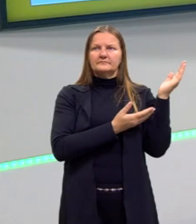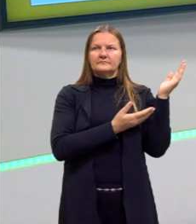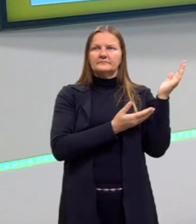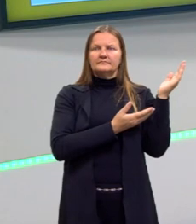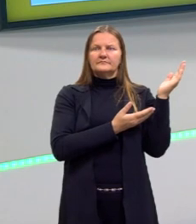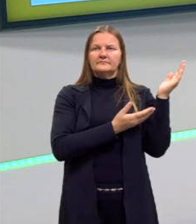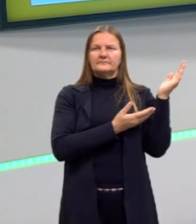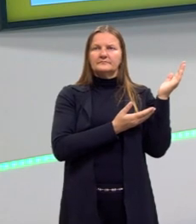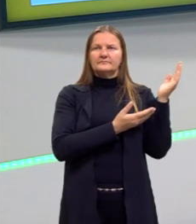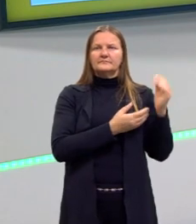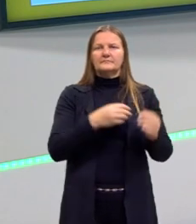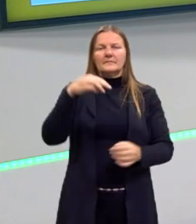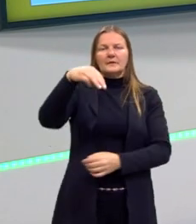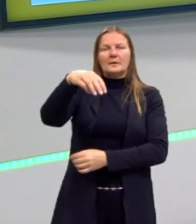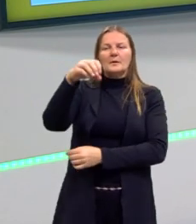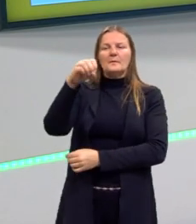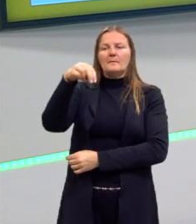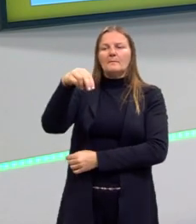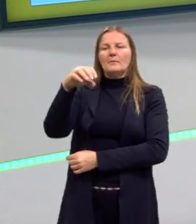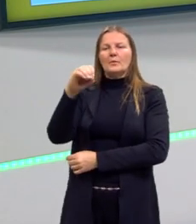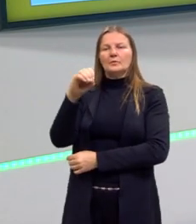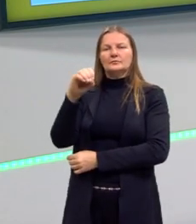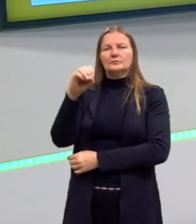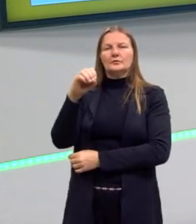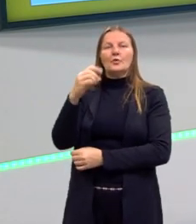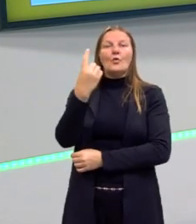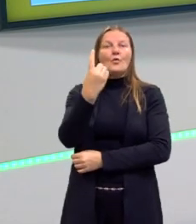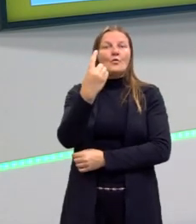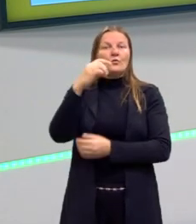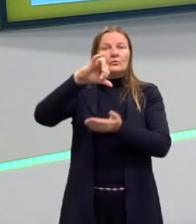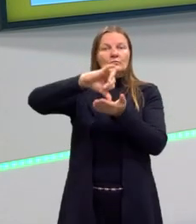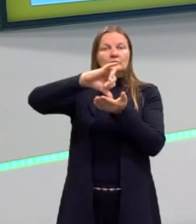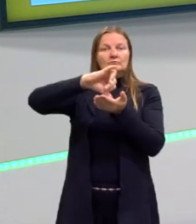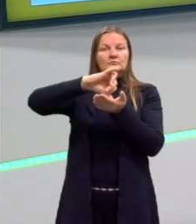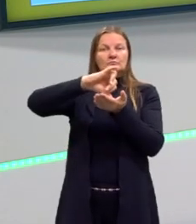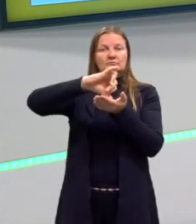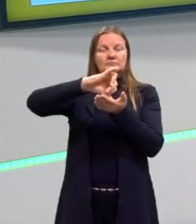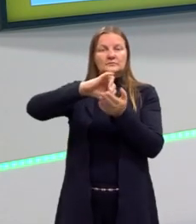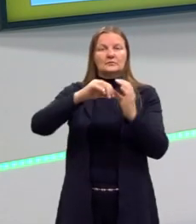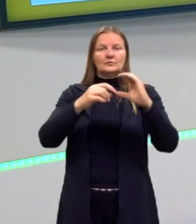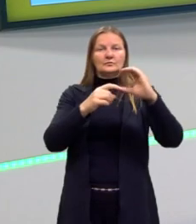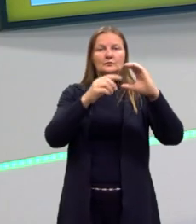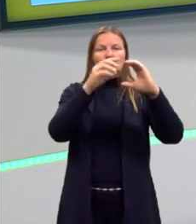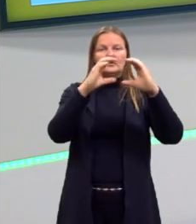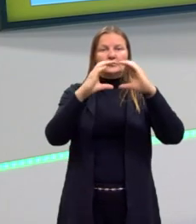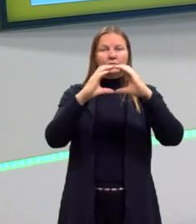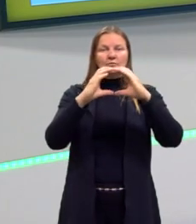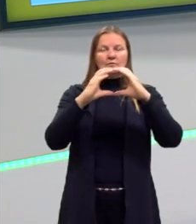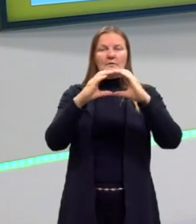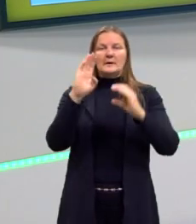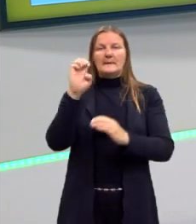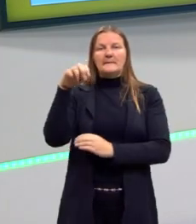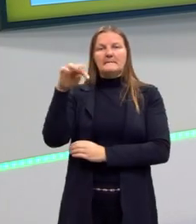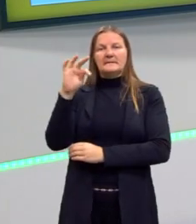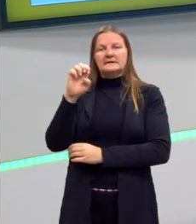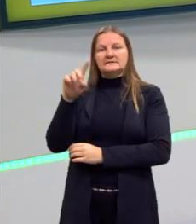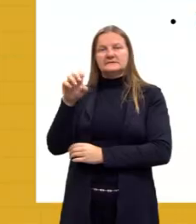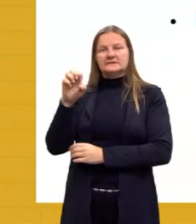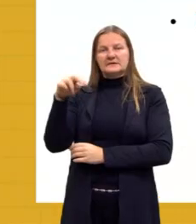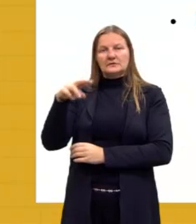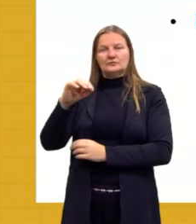entre mononucleares ou seja só tem um anel aromático né um benzeno tolueno